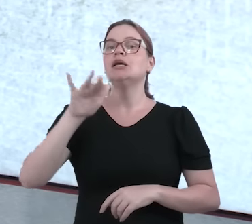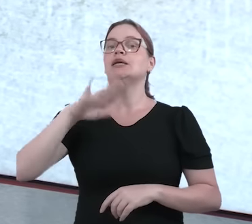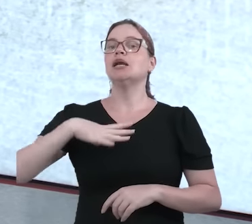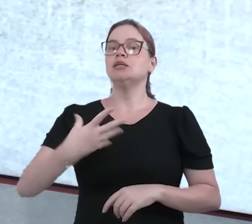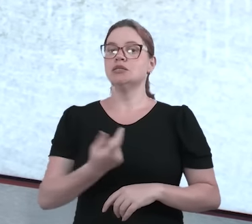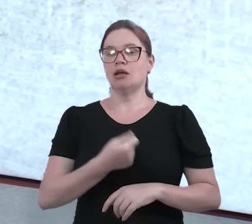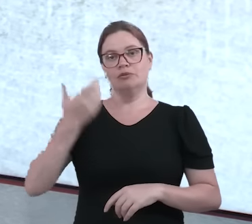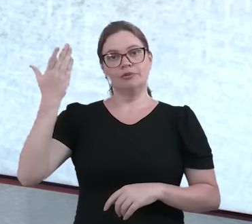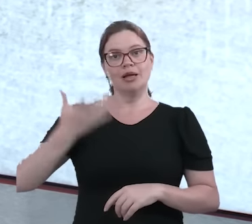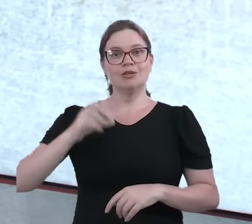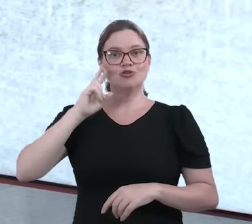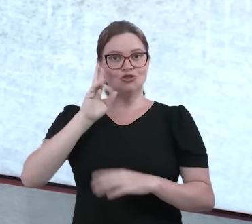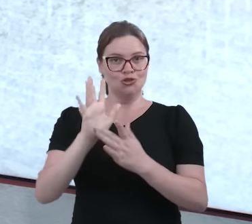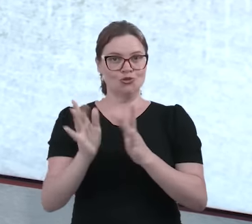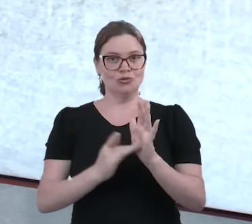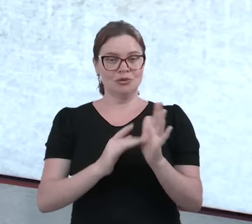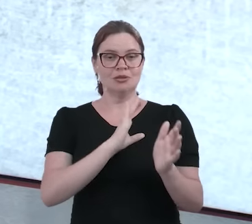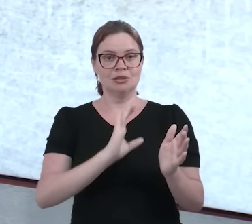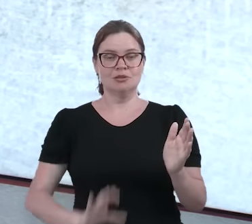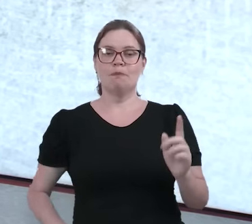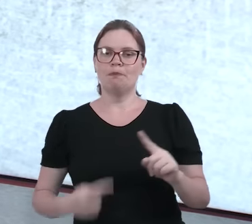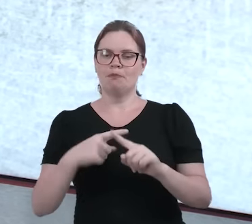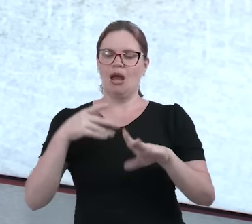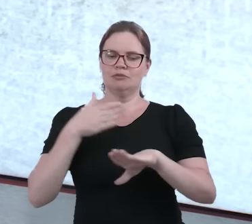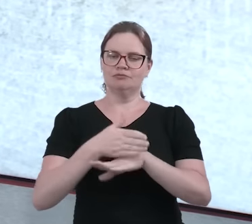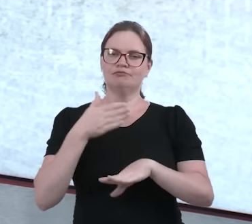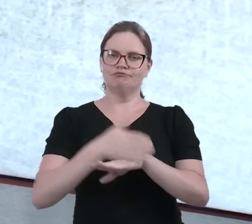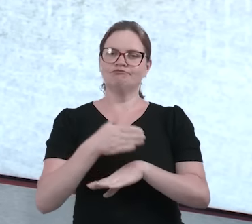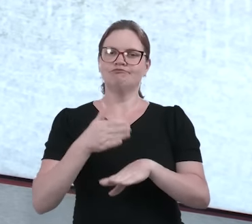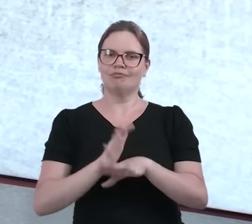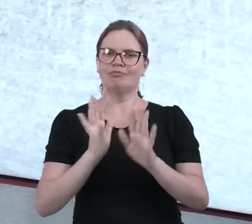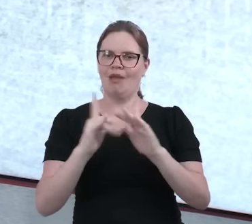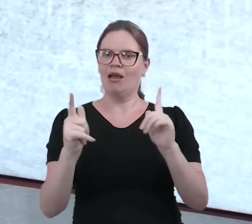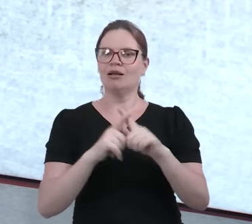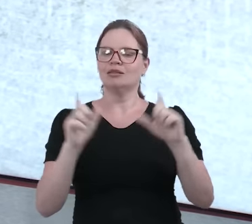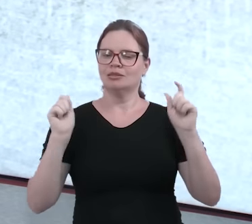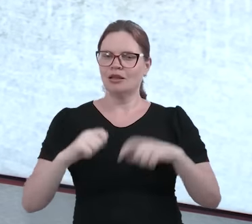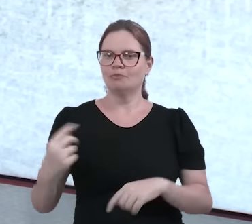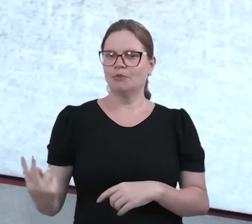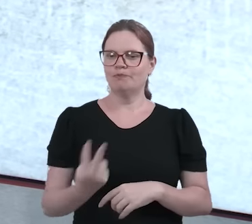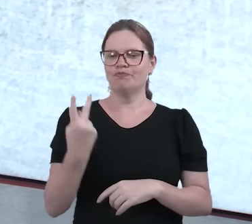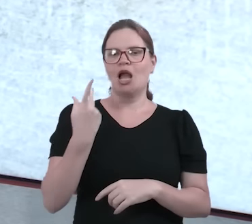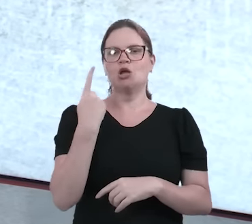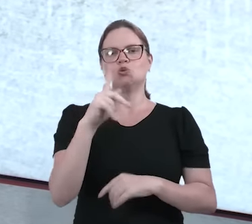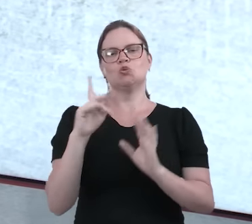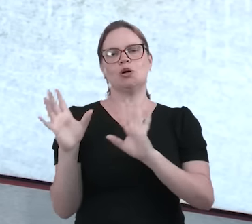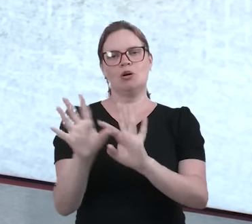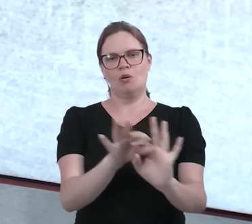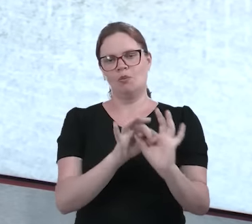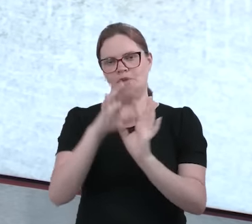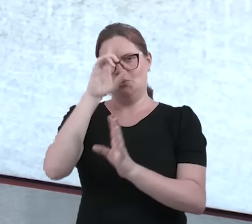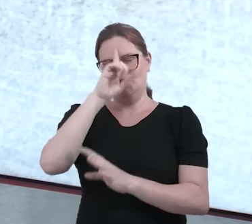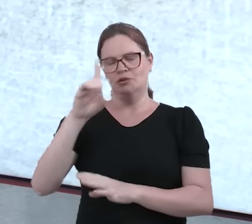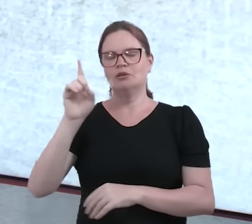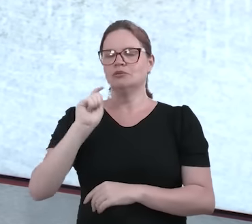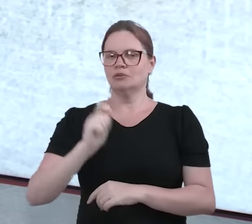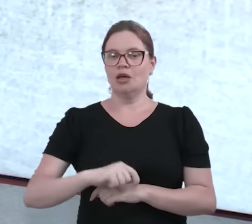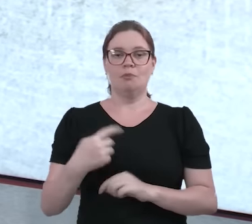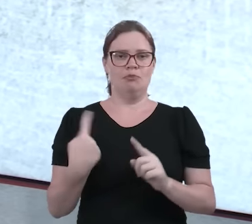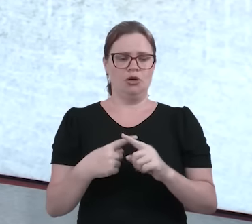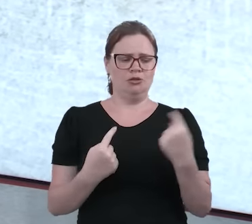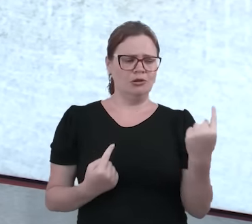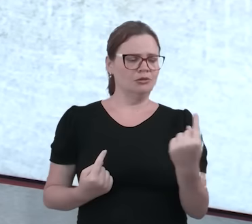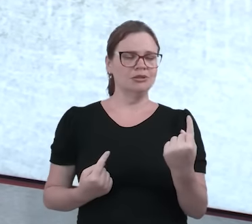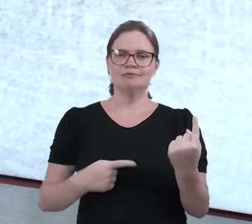Cristo. Mas frequentar a igreja vai, sem dúvida, valorizar sua comunhão com Deus, o que sozinho